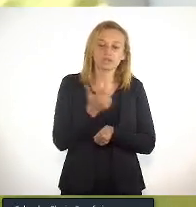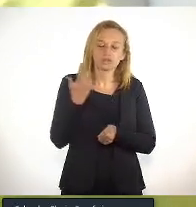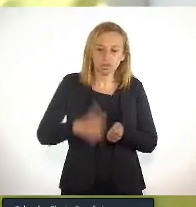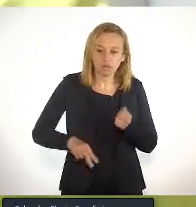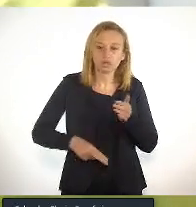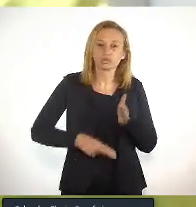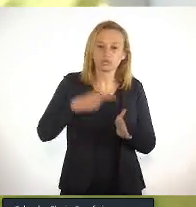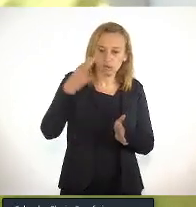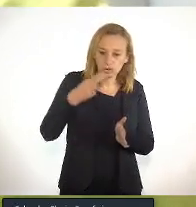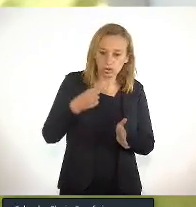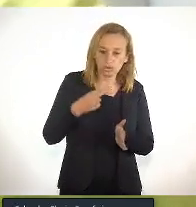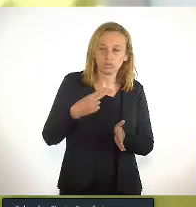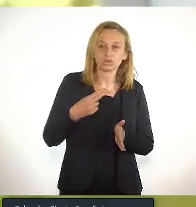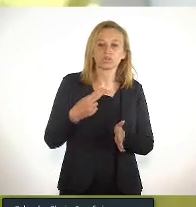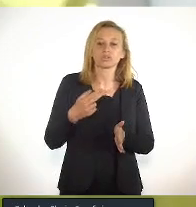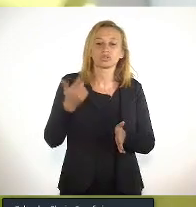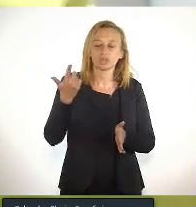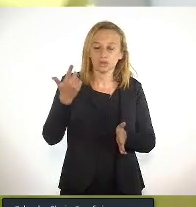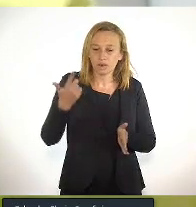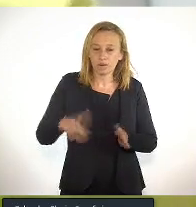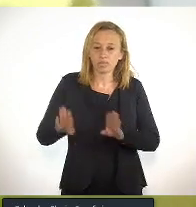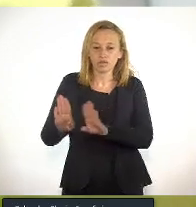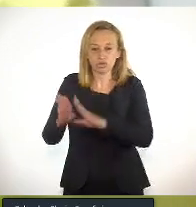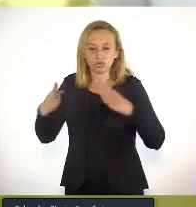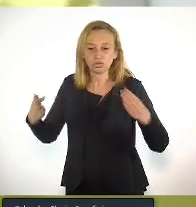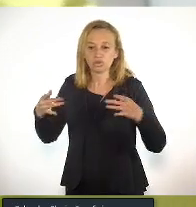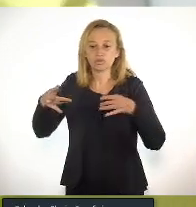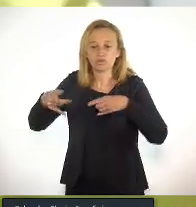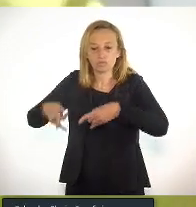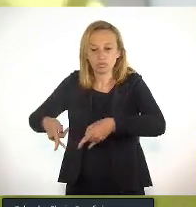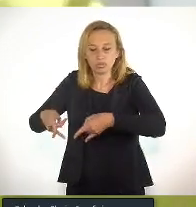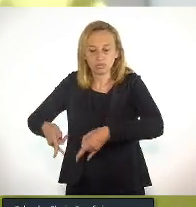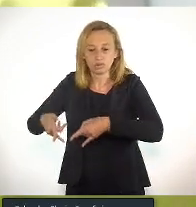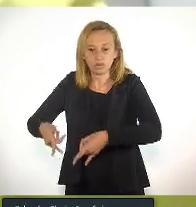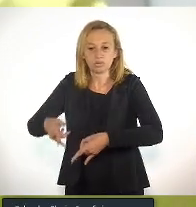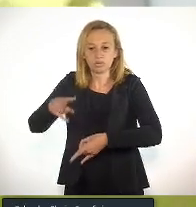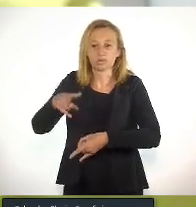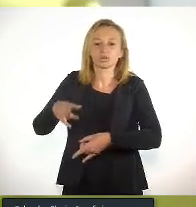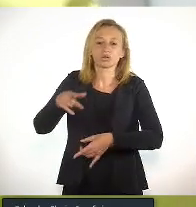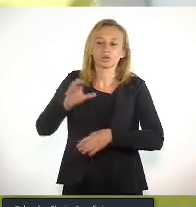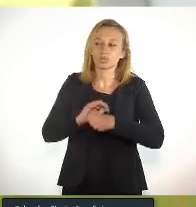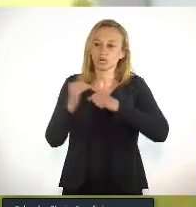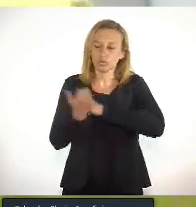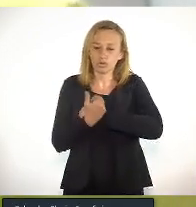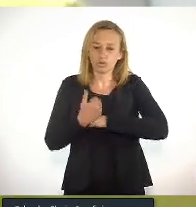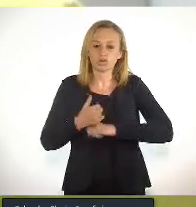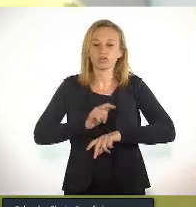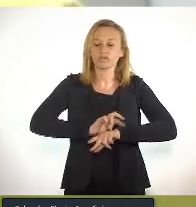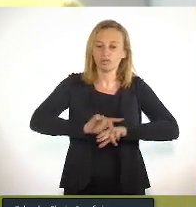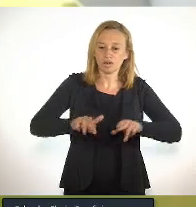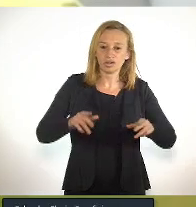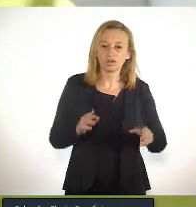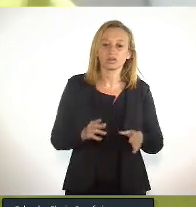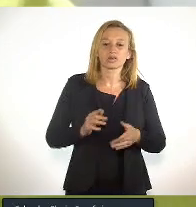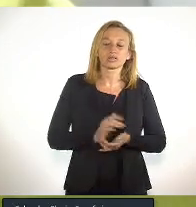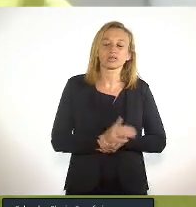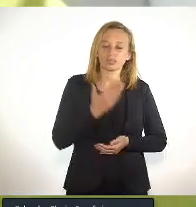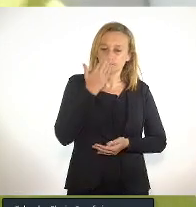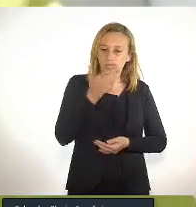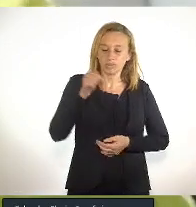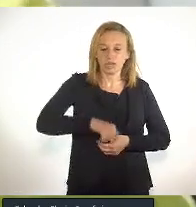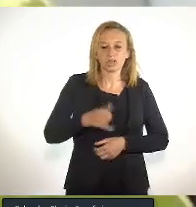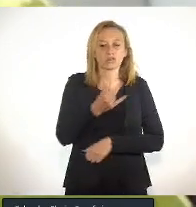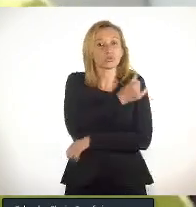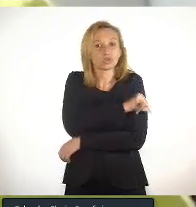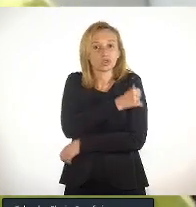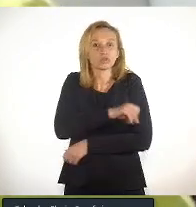que estão reabrindo leitos de Covid. E assim como o parlamento tem tido o tempo inteiro muito protagonismo no enfrentamento ao Covid aqui no Rio de Janeiro,